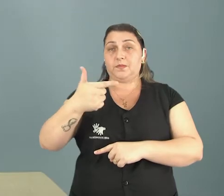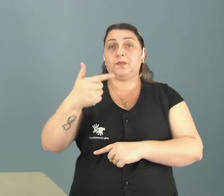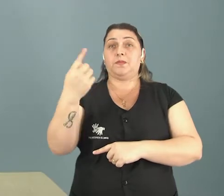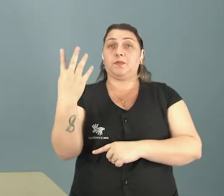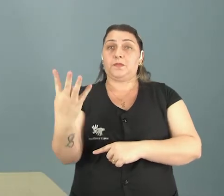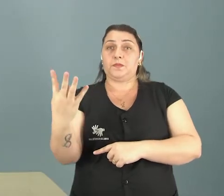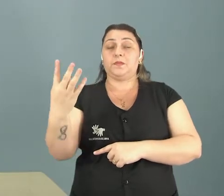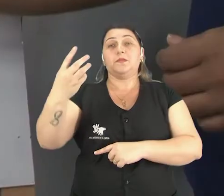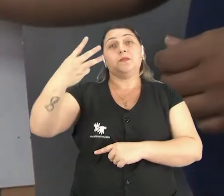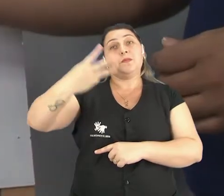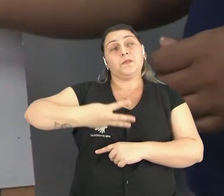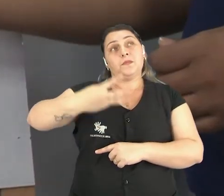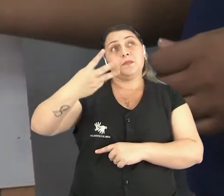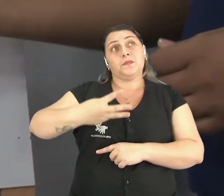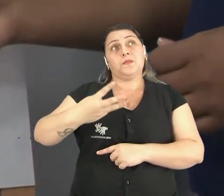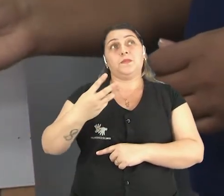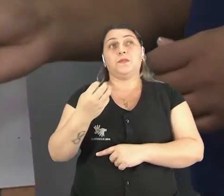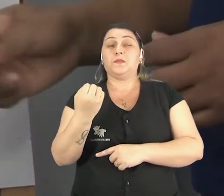o terceiro em,